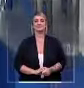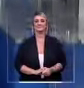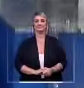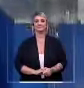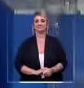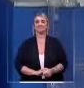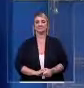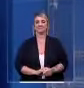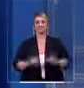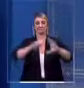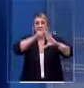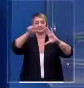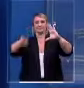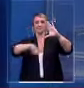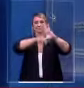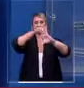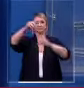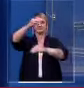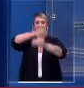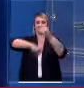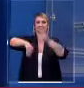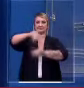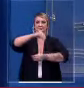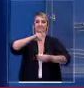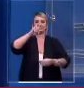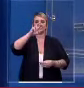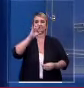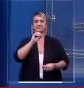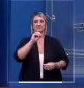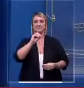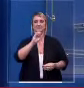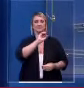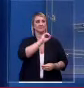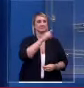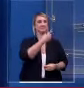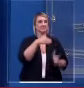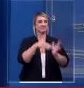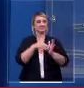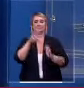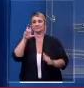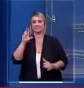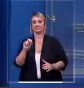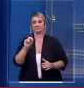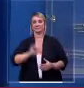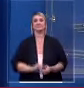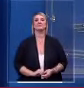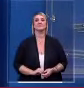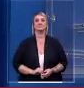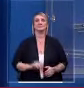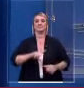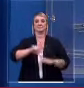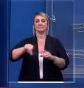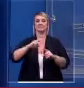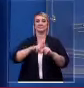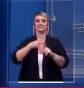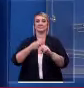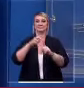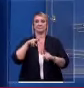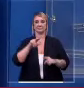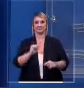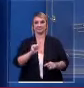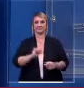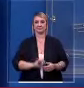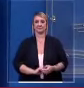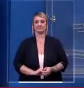Globo carregado, embaralhando. 50 bolas numeradas de 01 a 50. É o sorteio da dupla